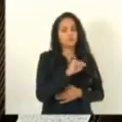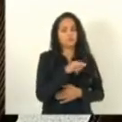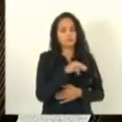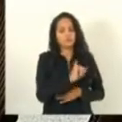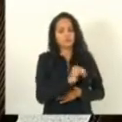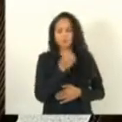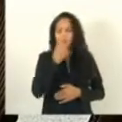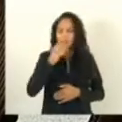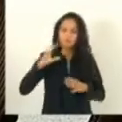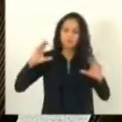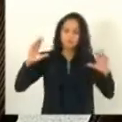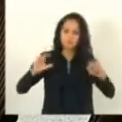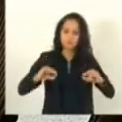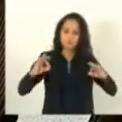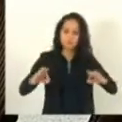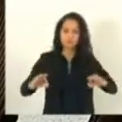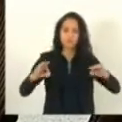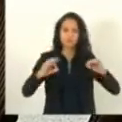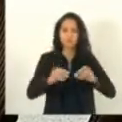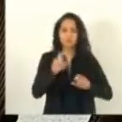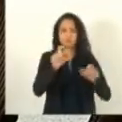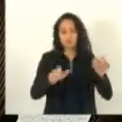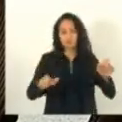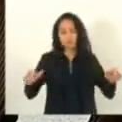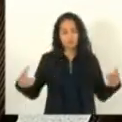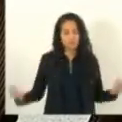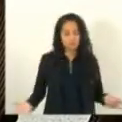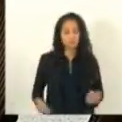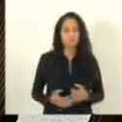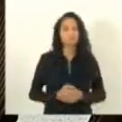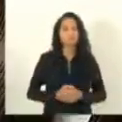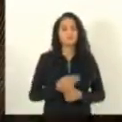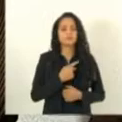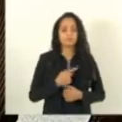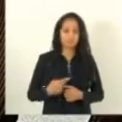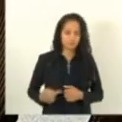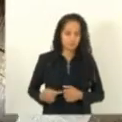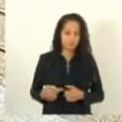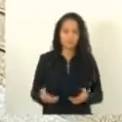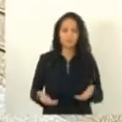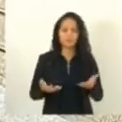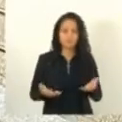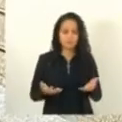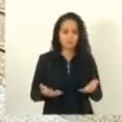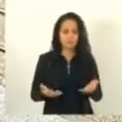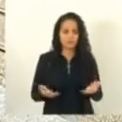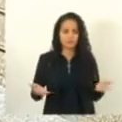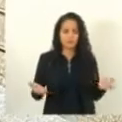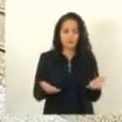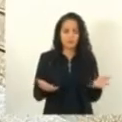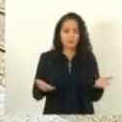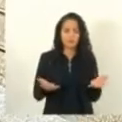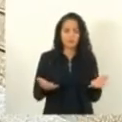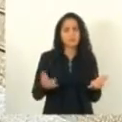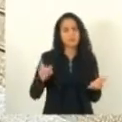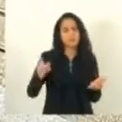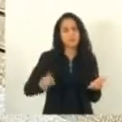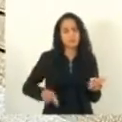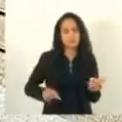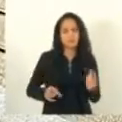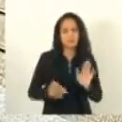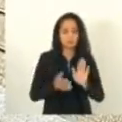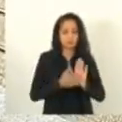Boa tarde a todas, todos e todos. Presidente, eu gostaria de fazer aqui